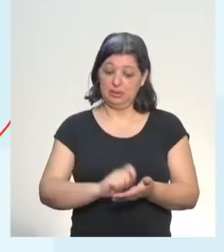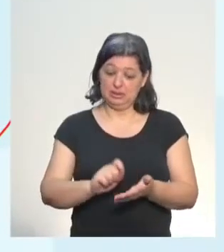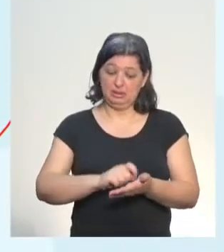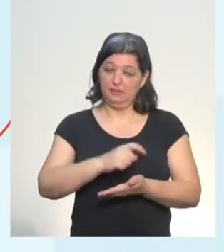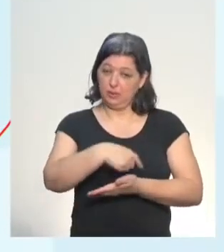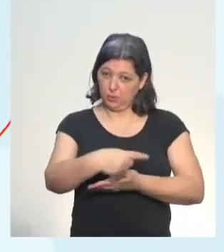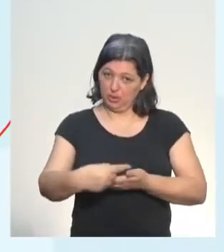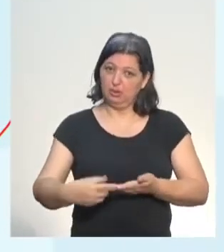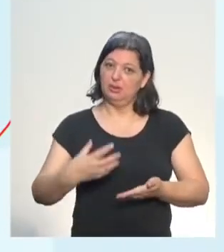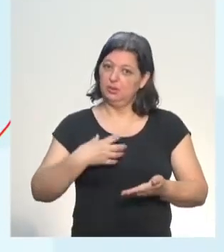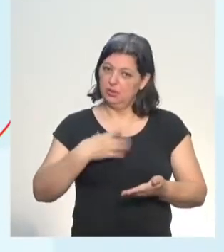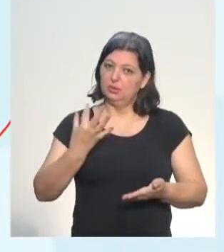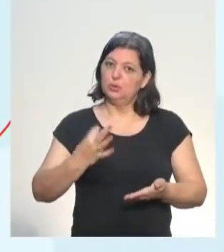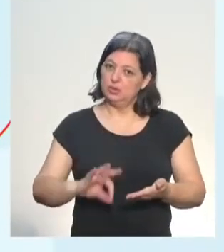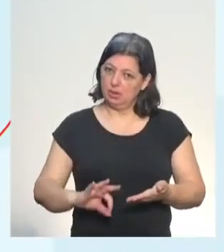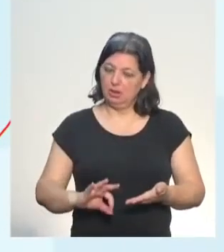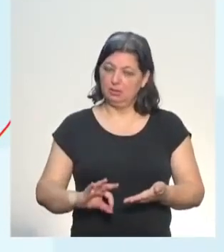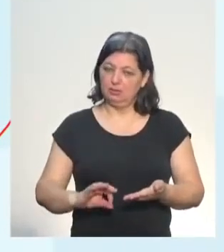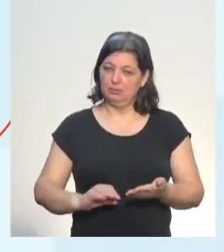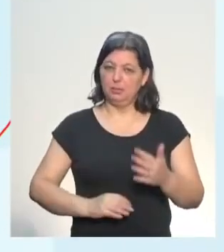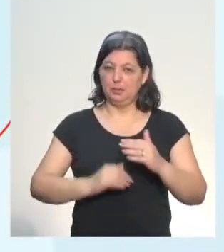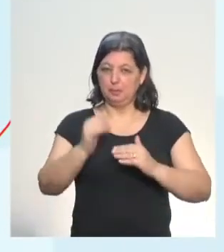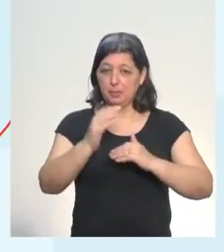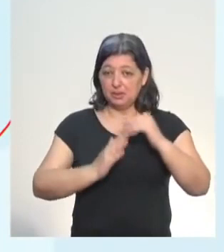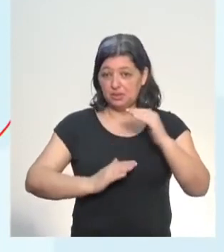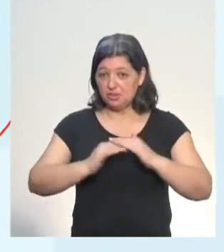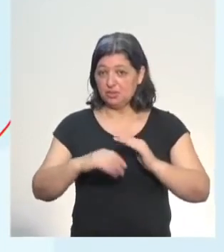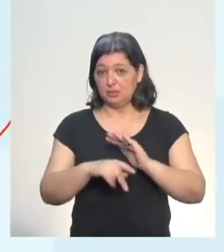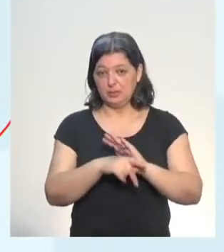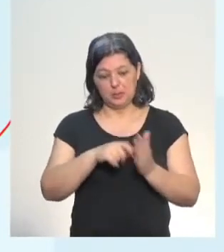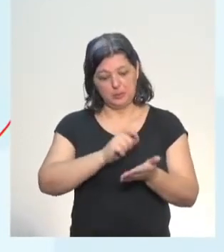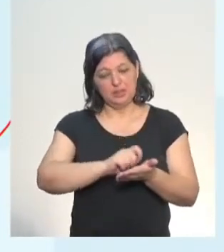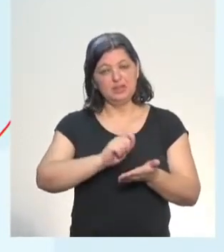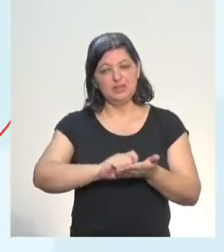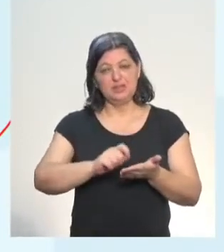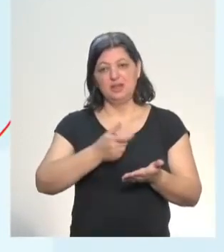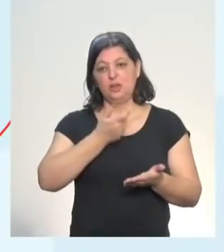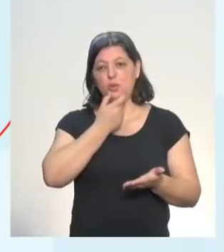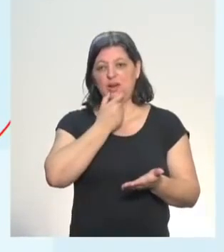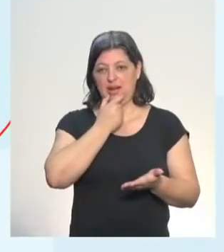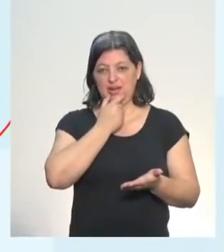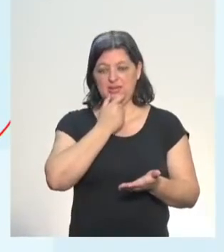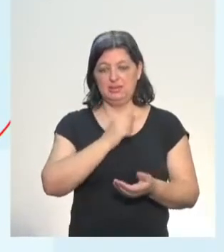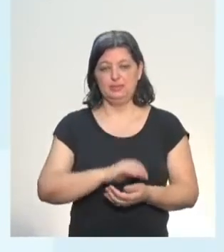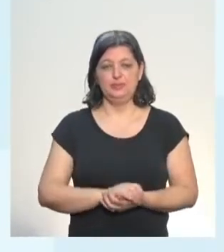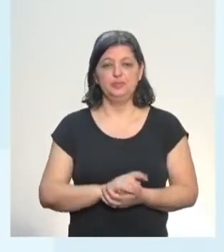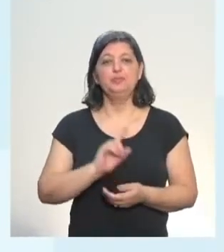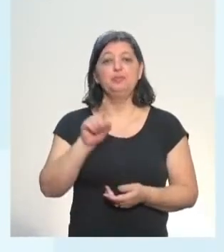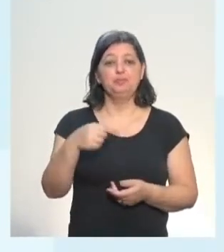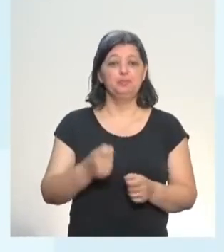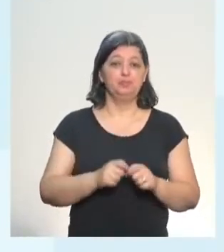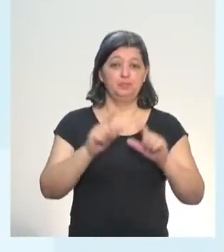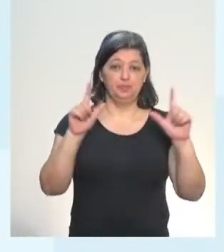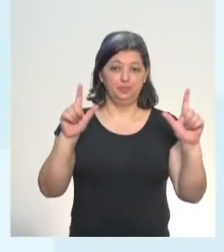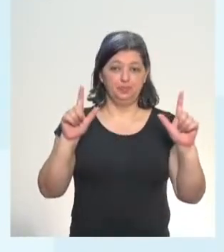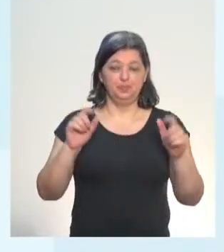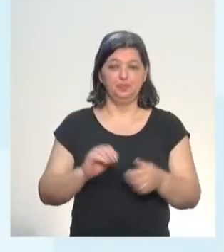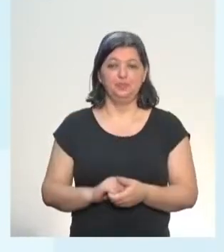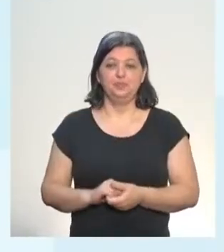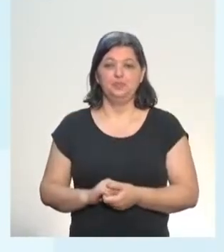hein? É para escrever, para praticar a escrita também, certo? Vamos agora para o próximo slide, a gente vai